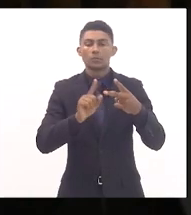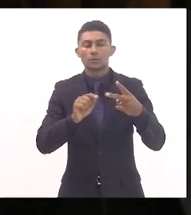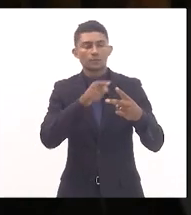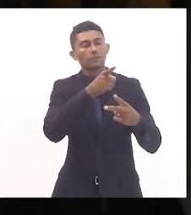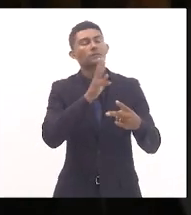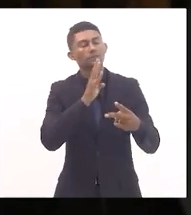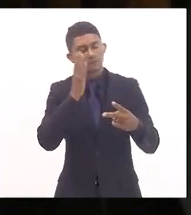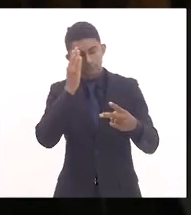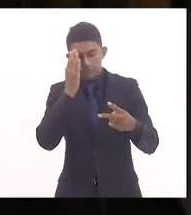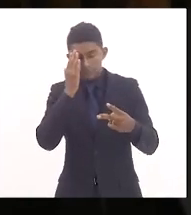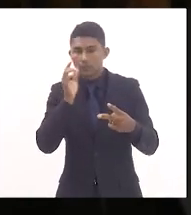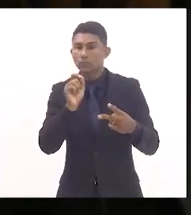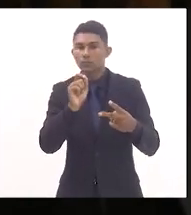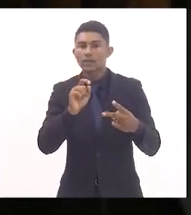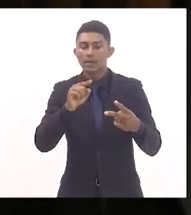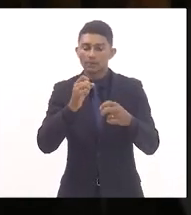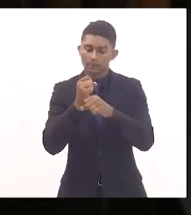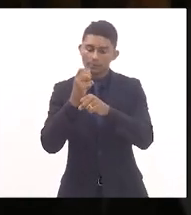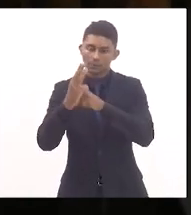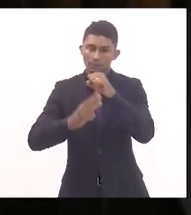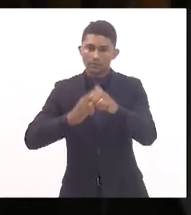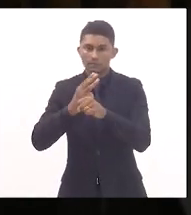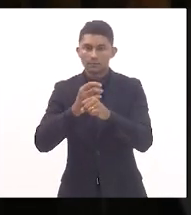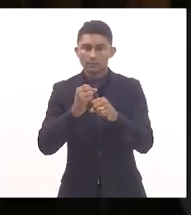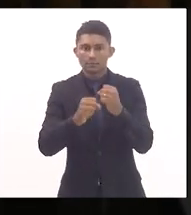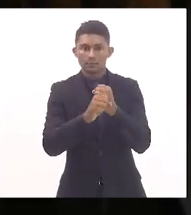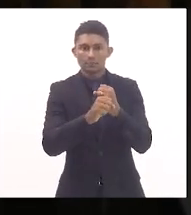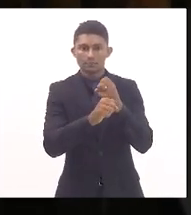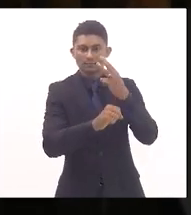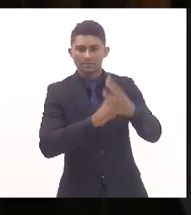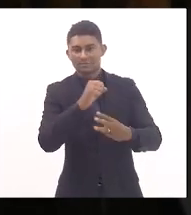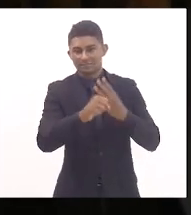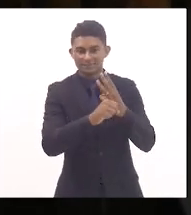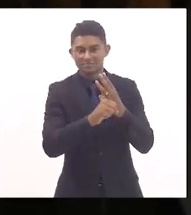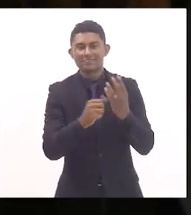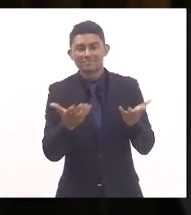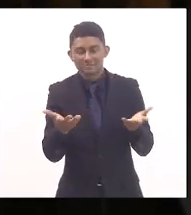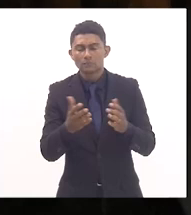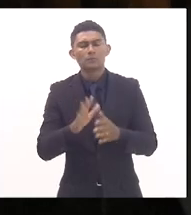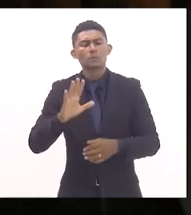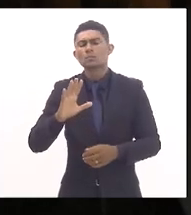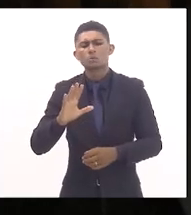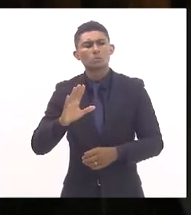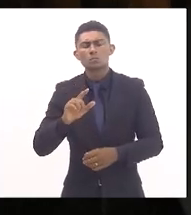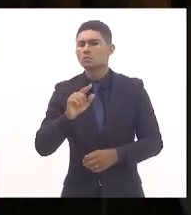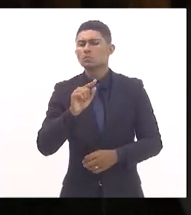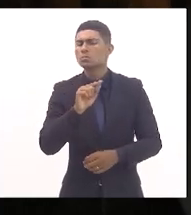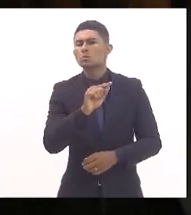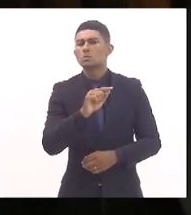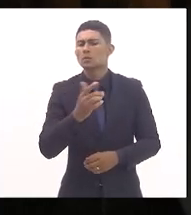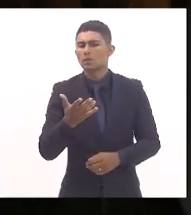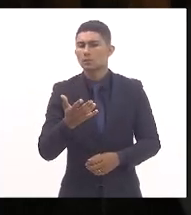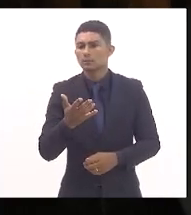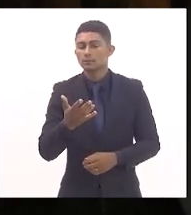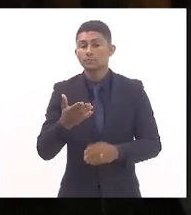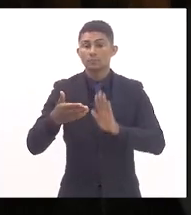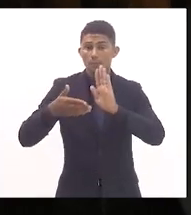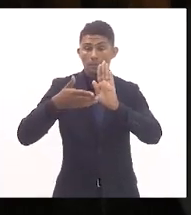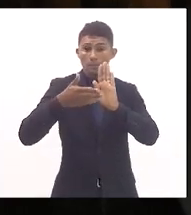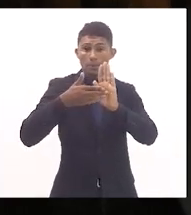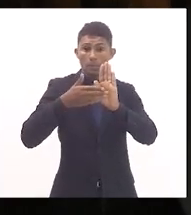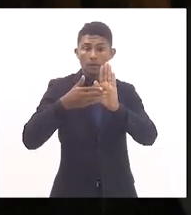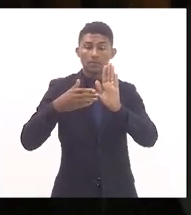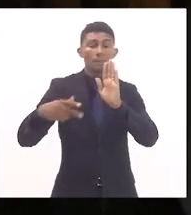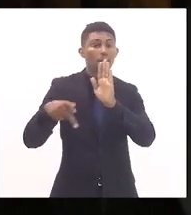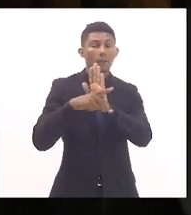Senhor conhece bem dos treinos que ocorre que a proposta da procuradoria-geral da Fazenda